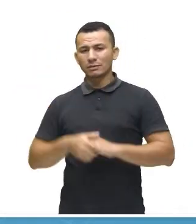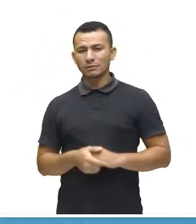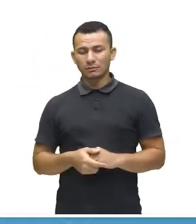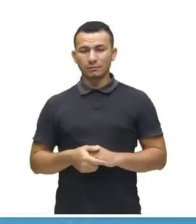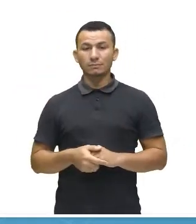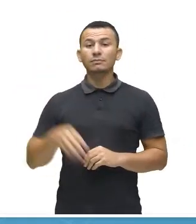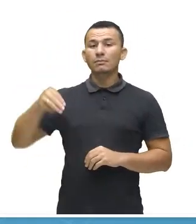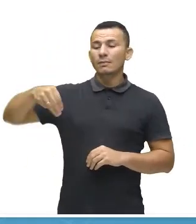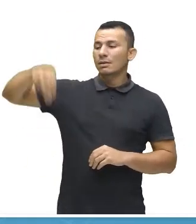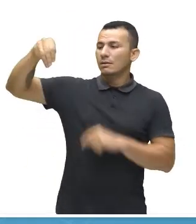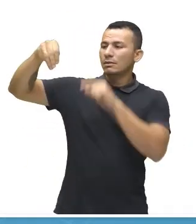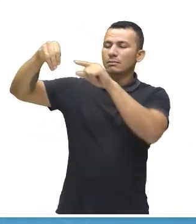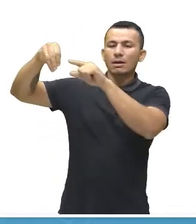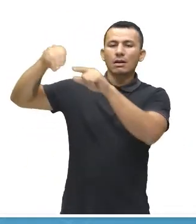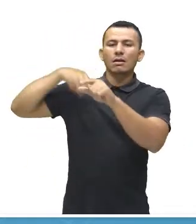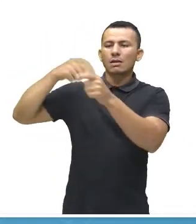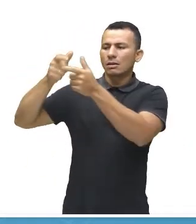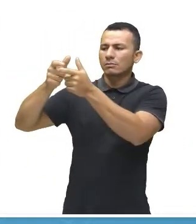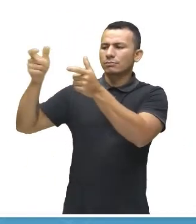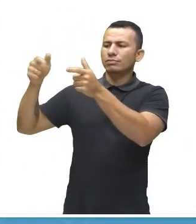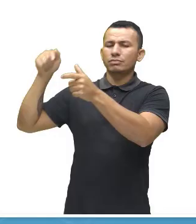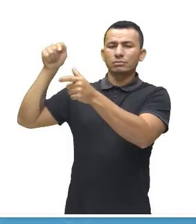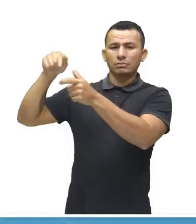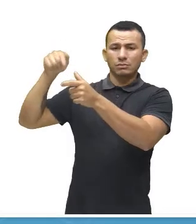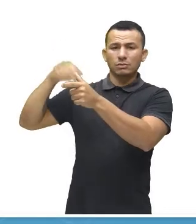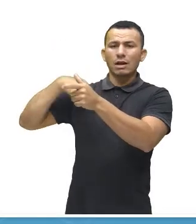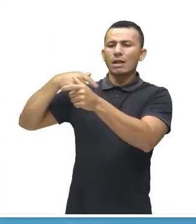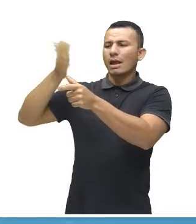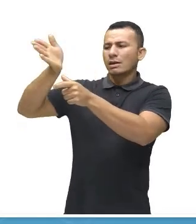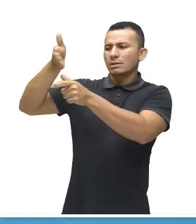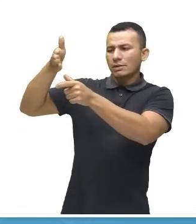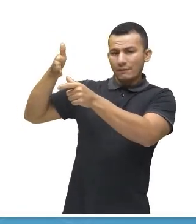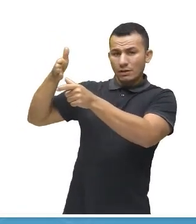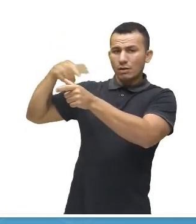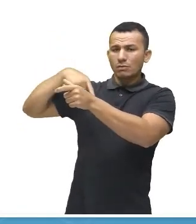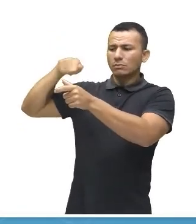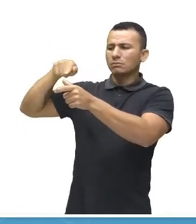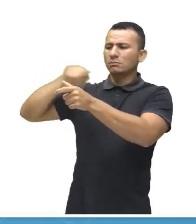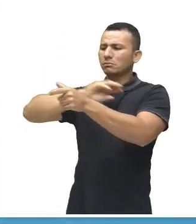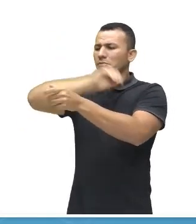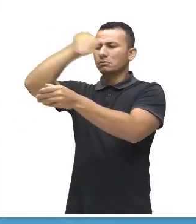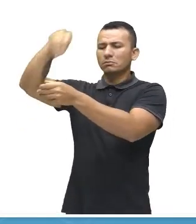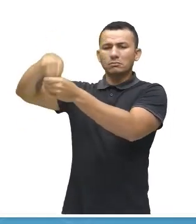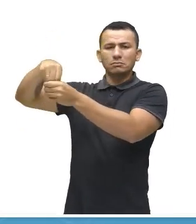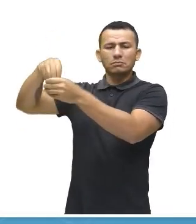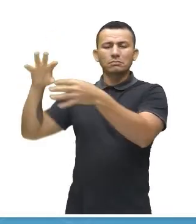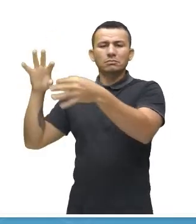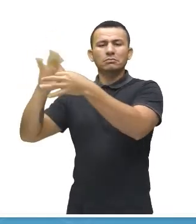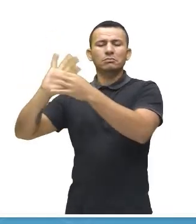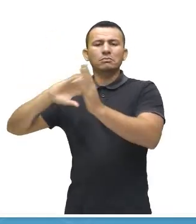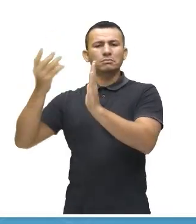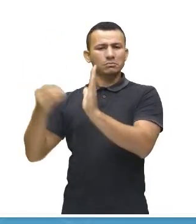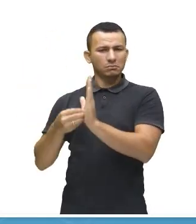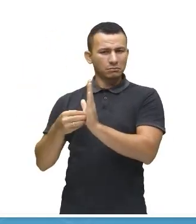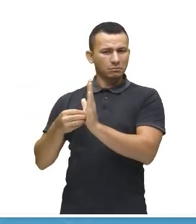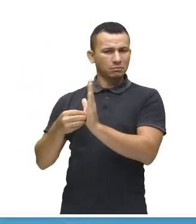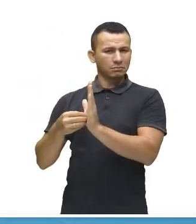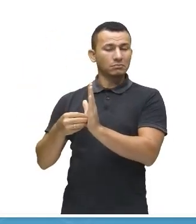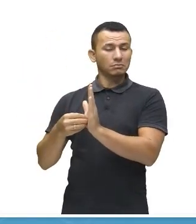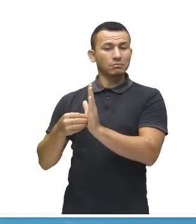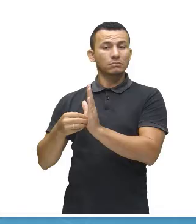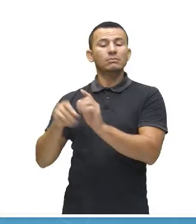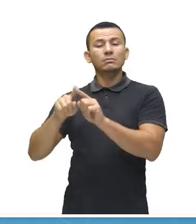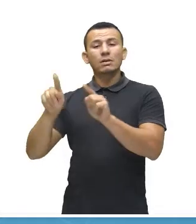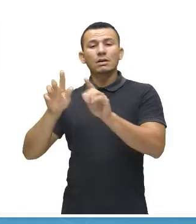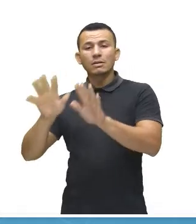do Maranhão que, segundo essa divisão, ele foi colocado como Amazônia, mas tem